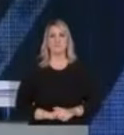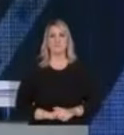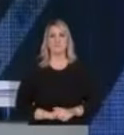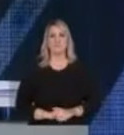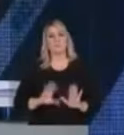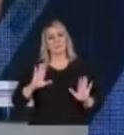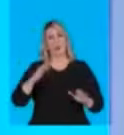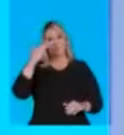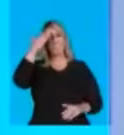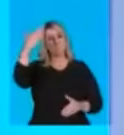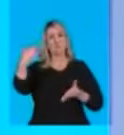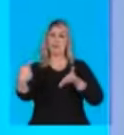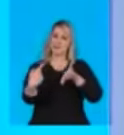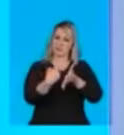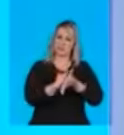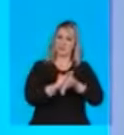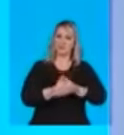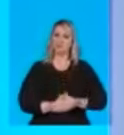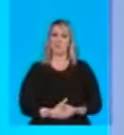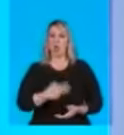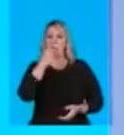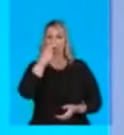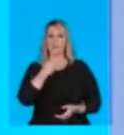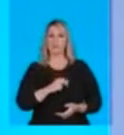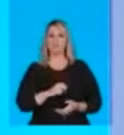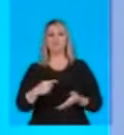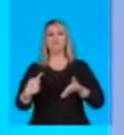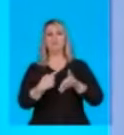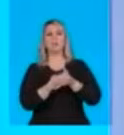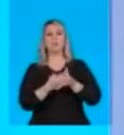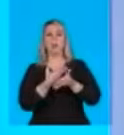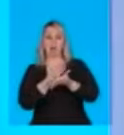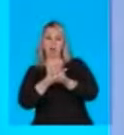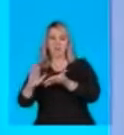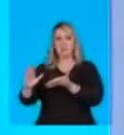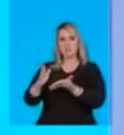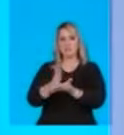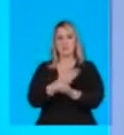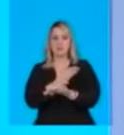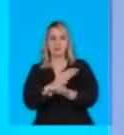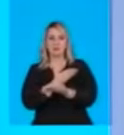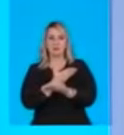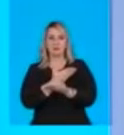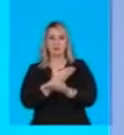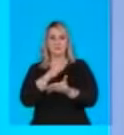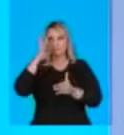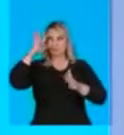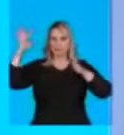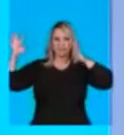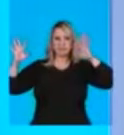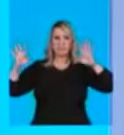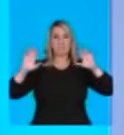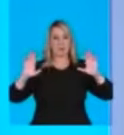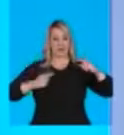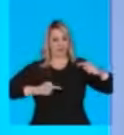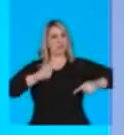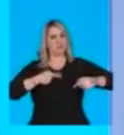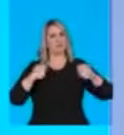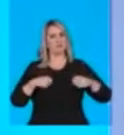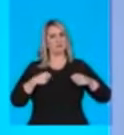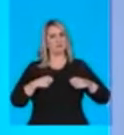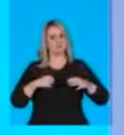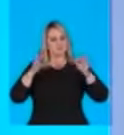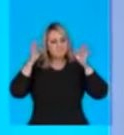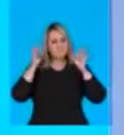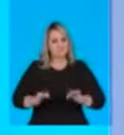craque obgado pela perun acho que essa uma perun que nos separa bastante ideologicamente mas esse é um debate que tem que ser feito